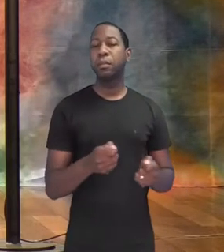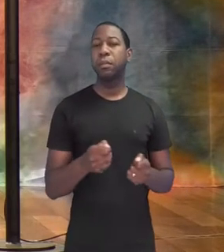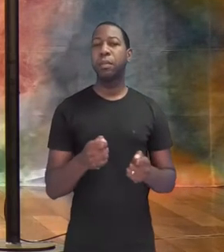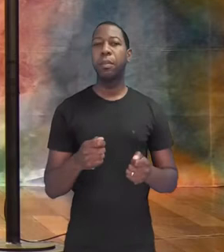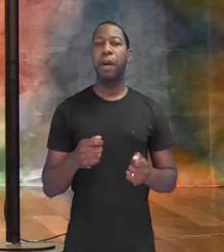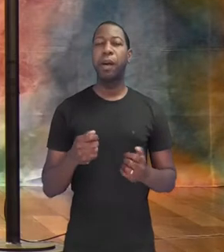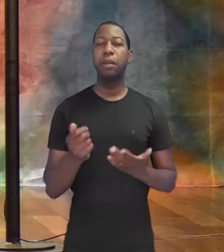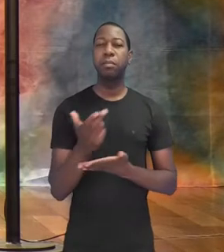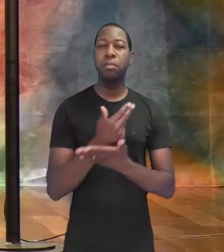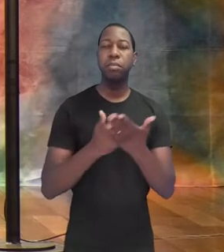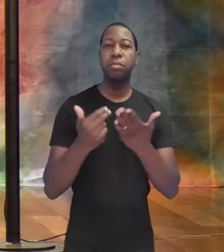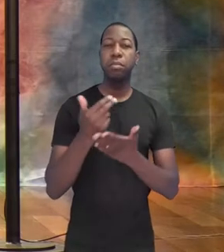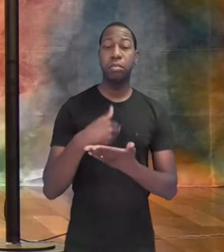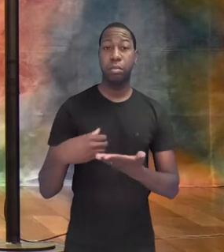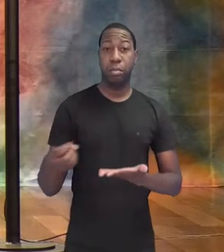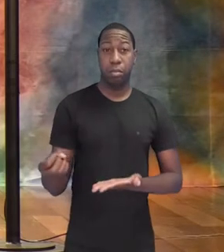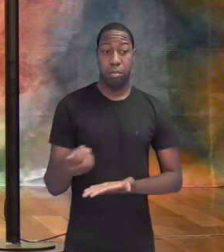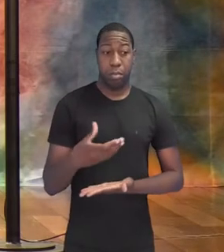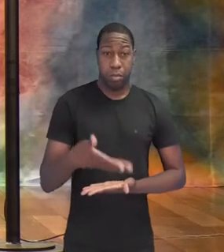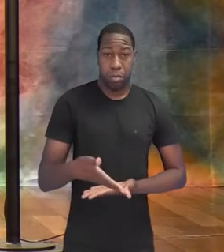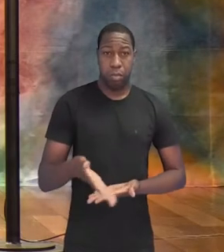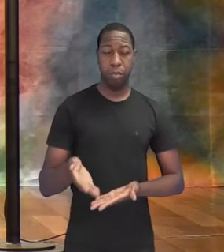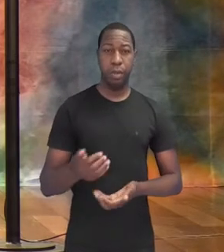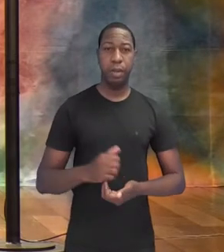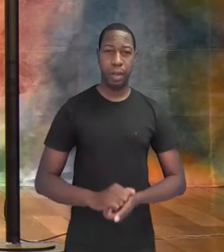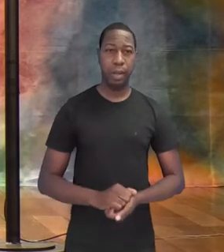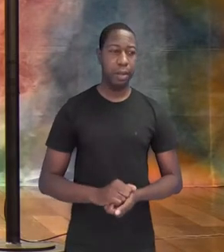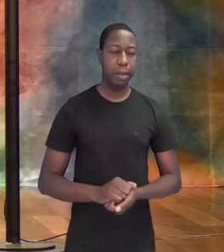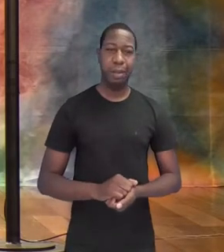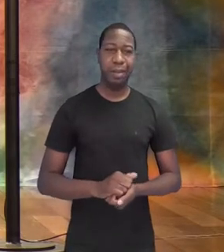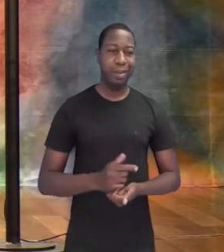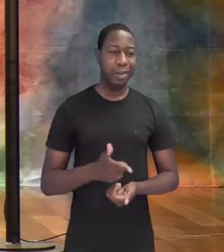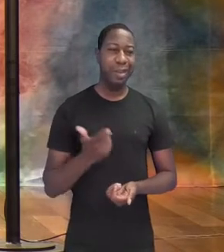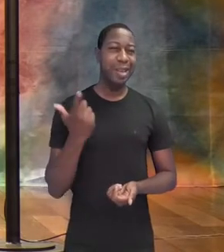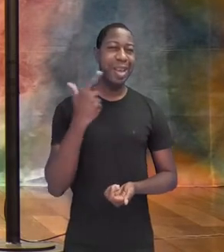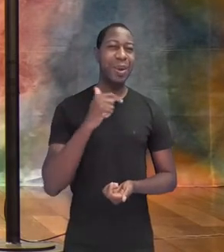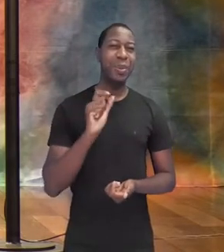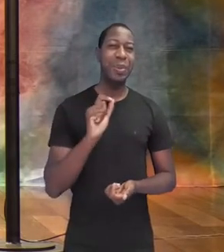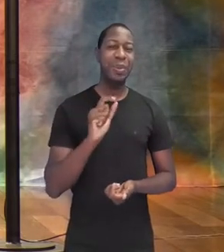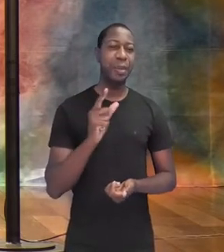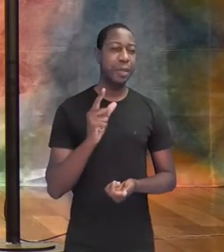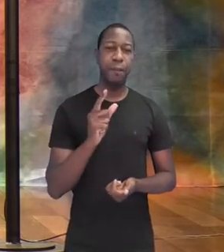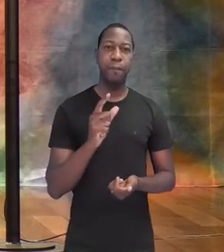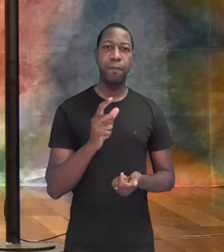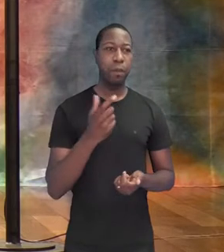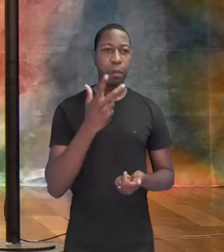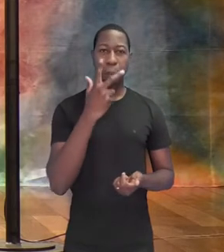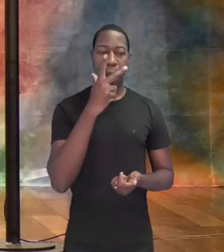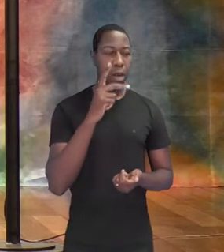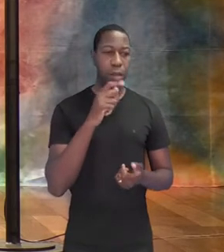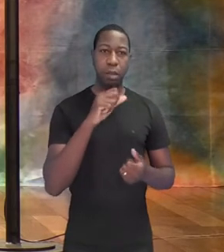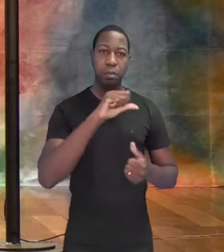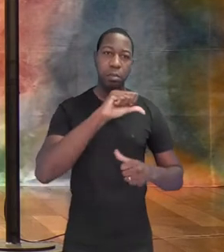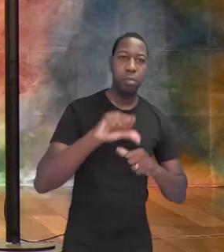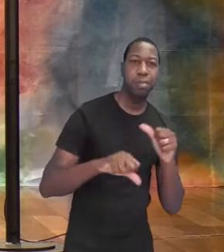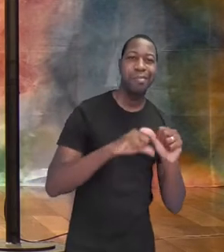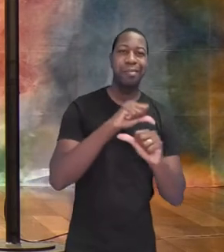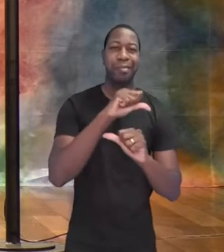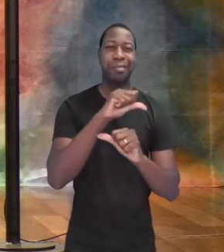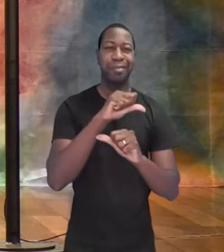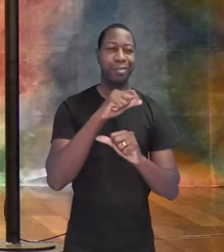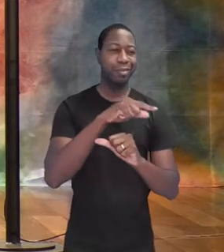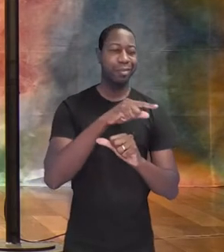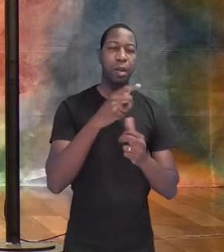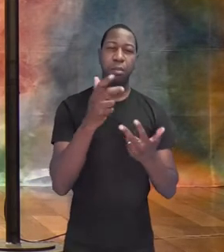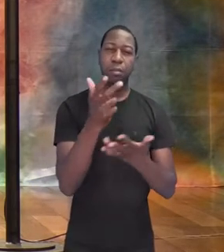um movimento que tentou e certamente conseguiu dar uma nova cara, dar uma identidade nacional à